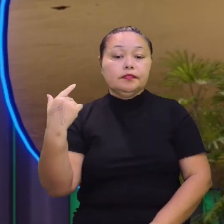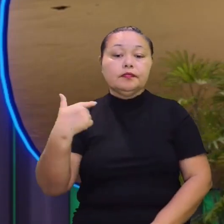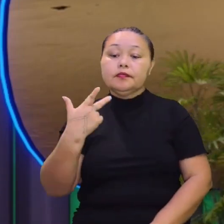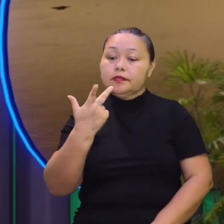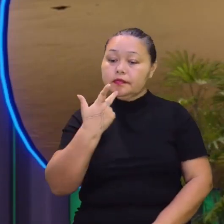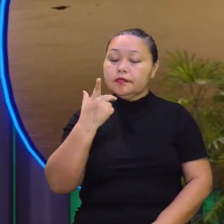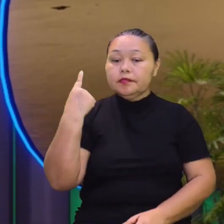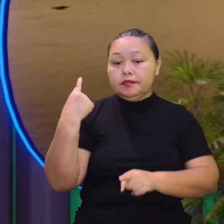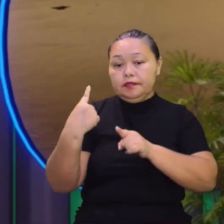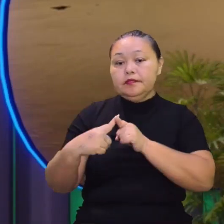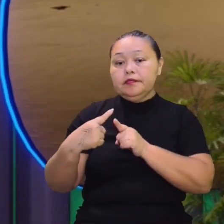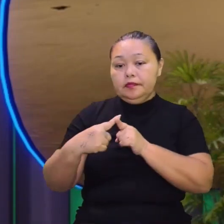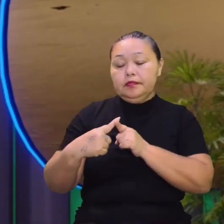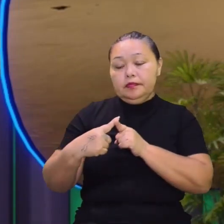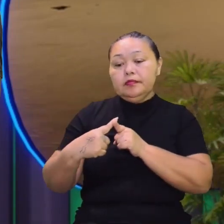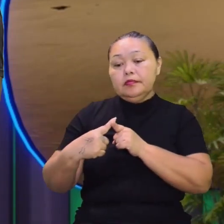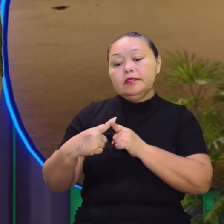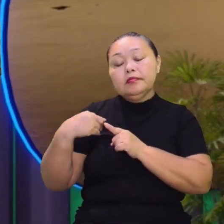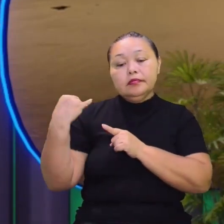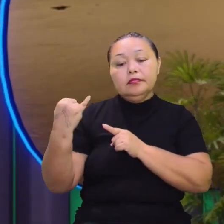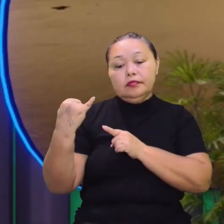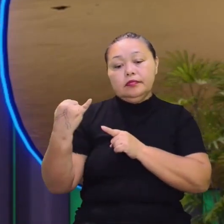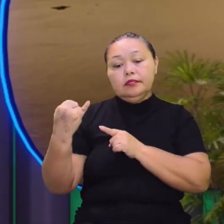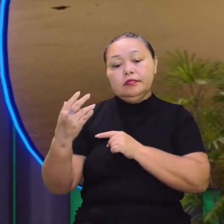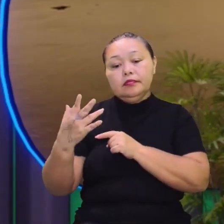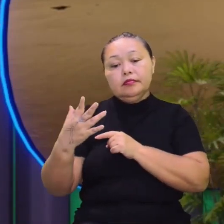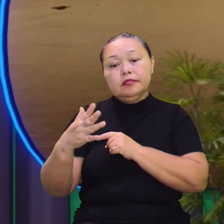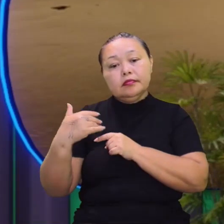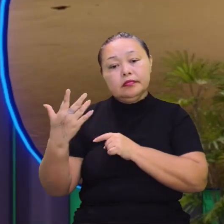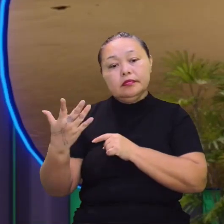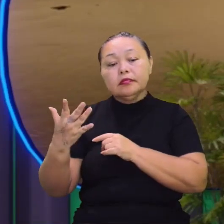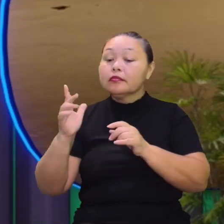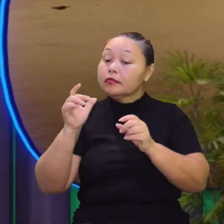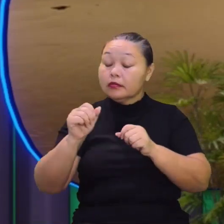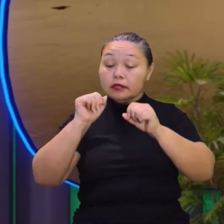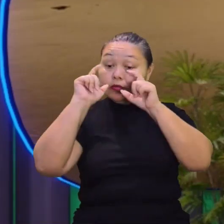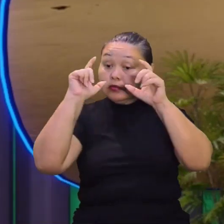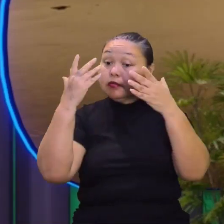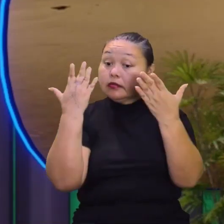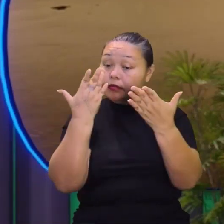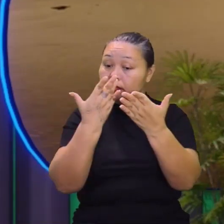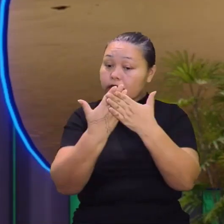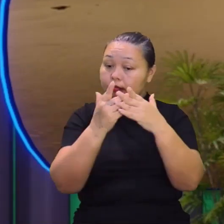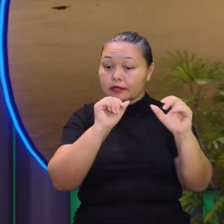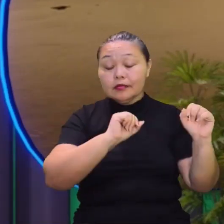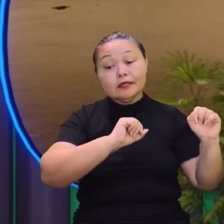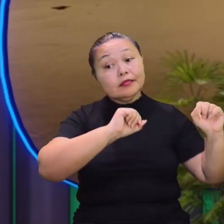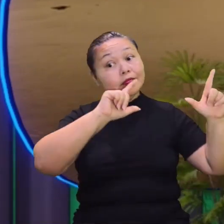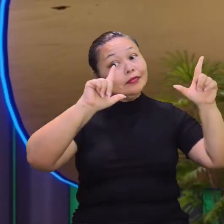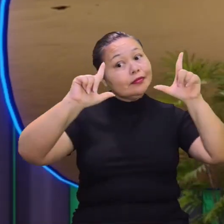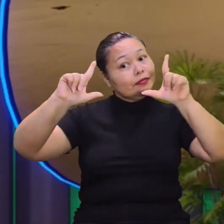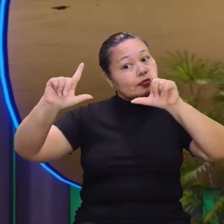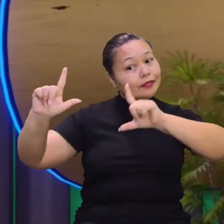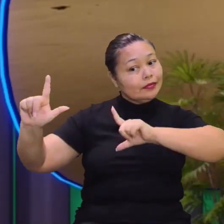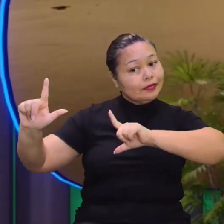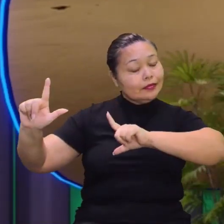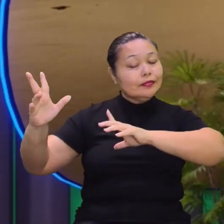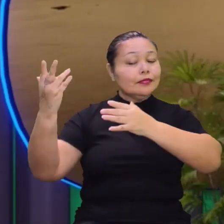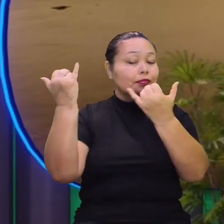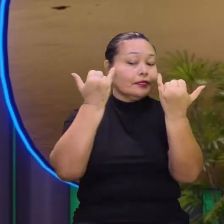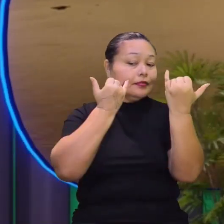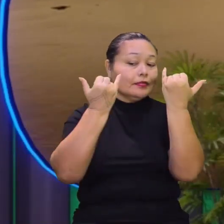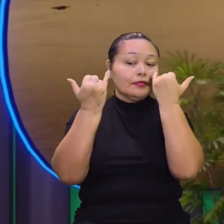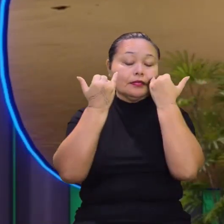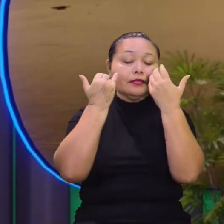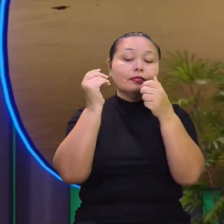vamos falar o porquê desta importância dela. Exatamente. Então, beleza? Fique atento aí na aula. Vamos lá no quadro analisar algumas